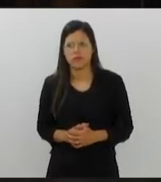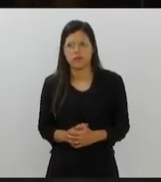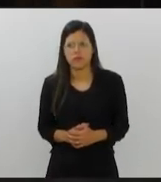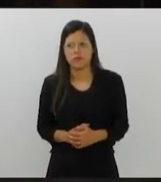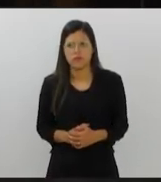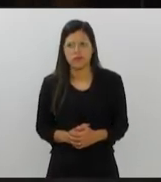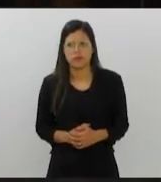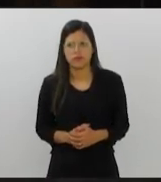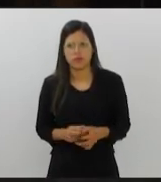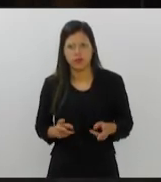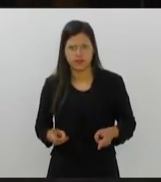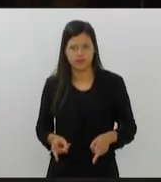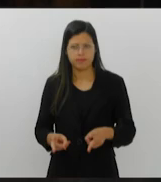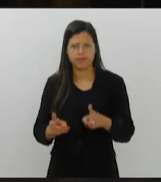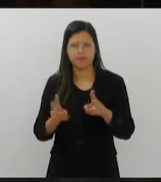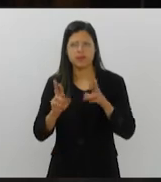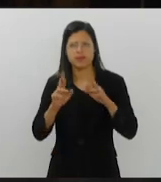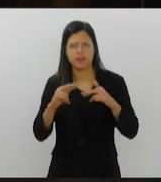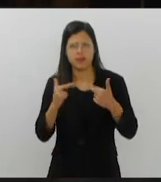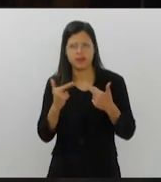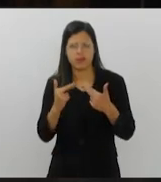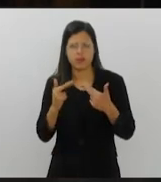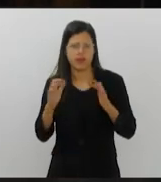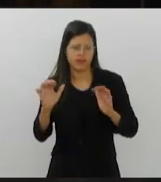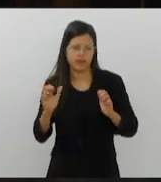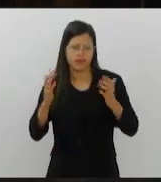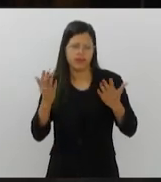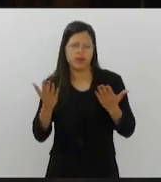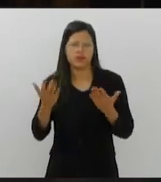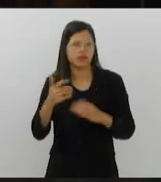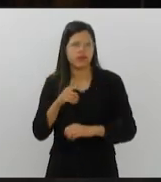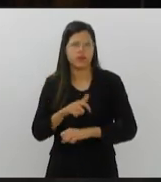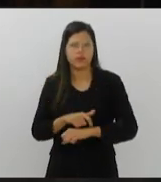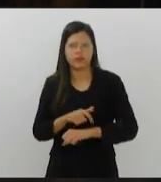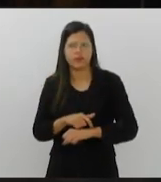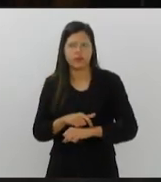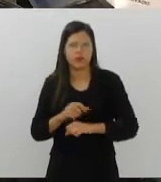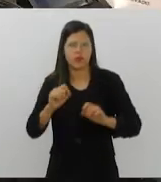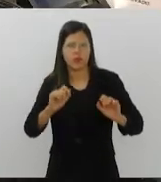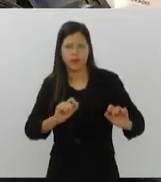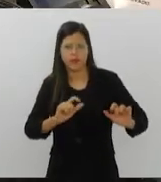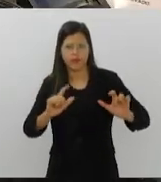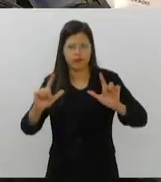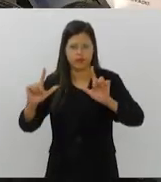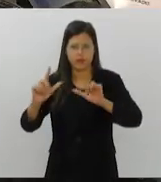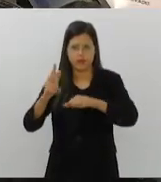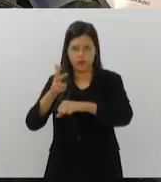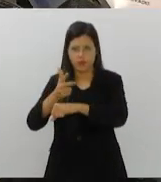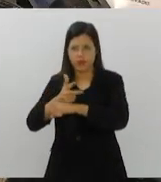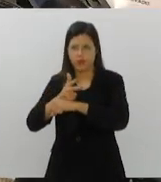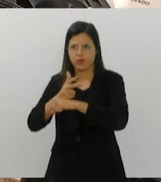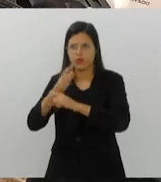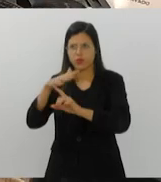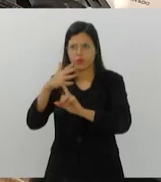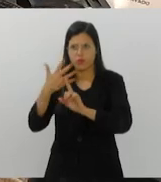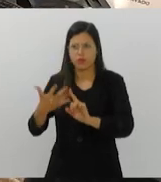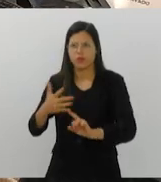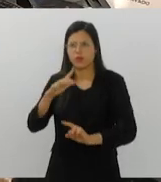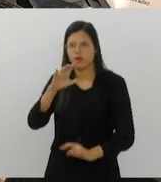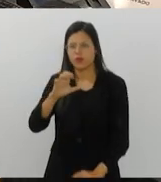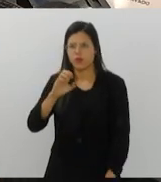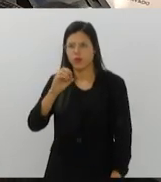Dando a continuidade à cerimônia, neste momento, nós gostaríamos de exibir um vídeo em homenagem ao senhor Leonardo da Silva Loyola.